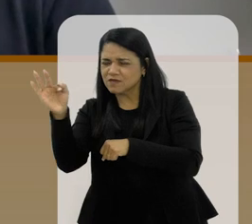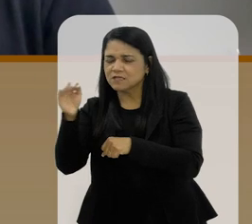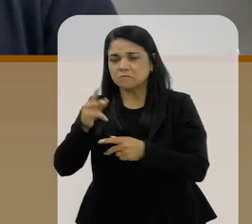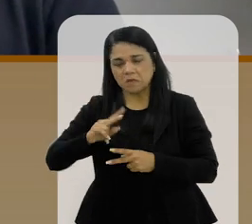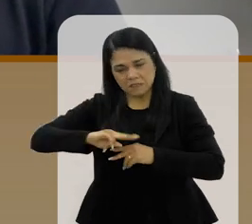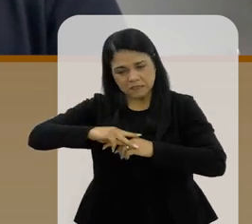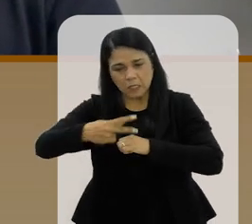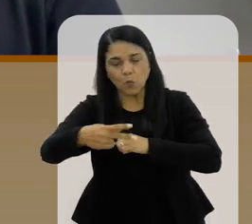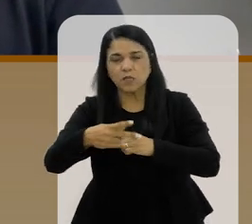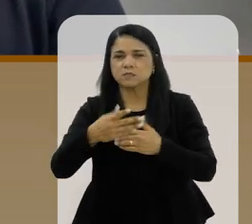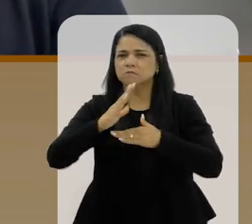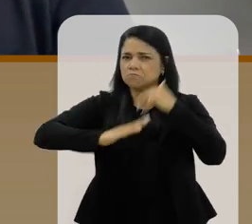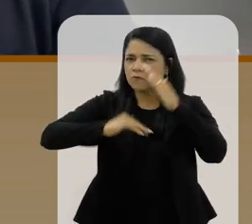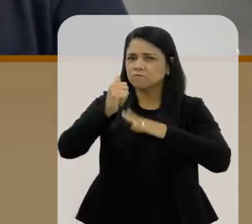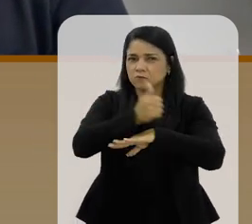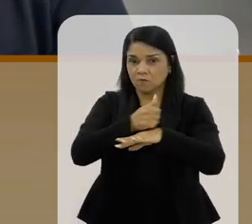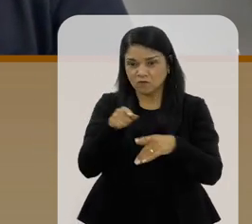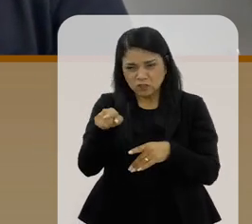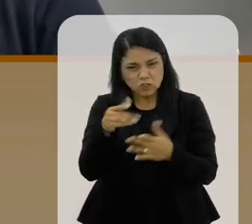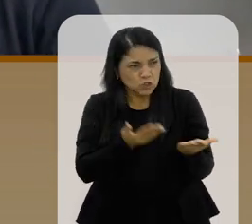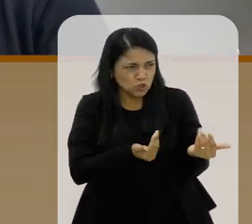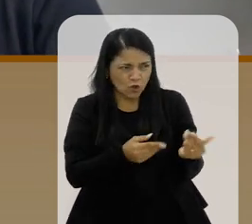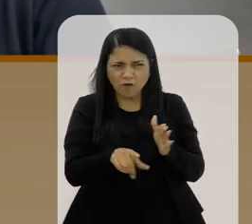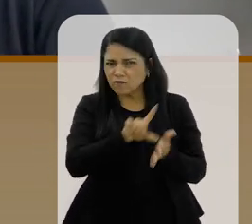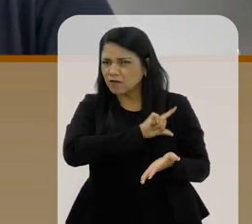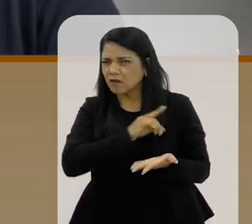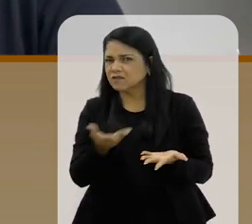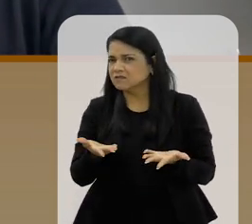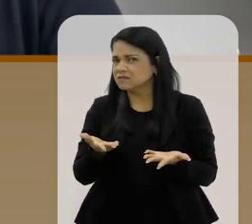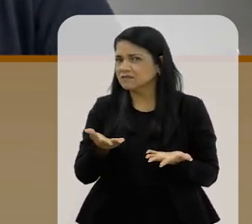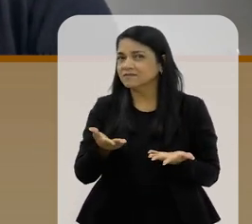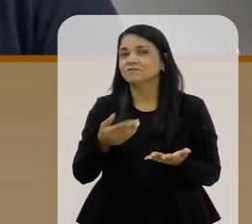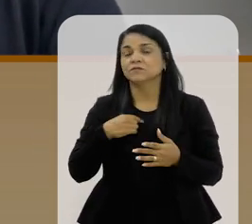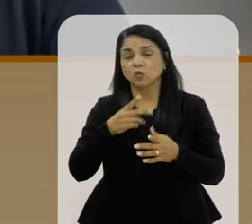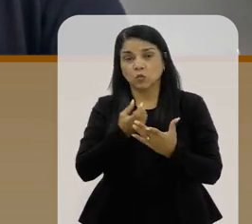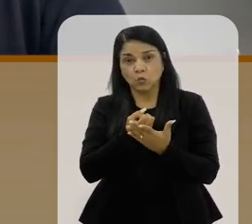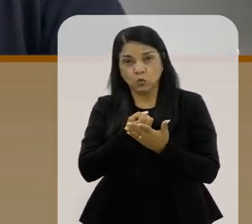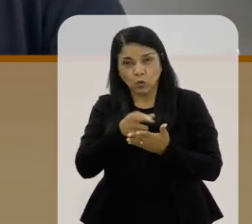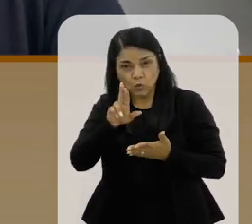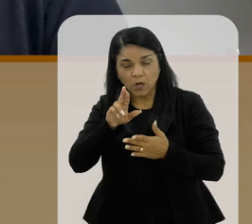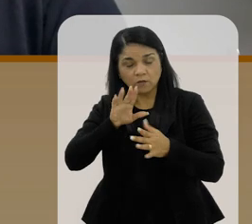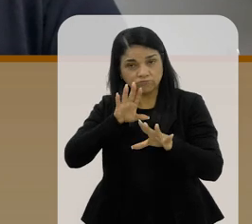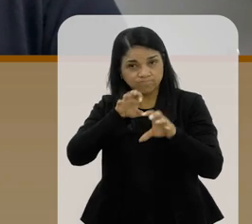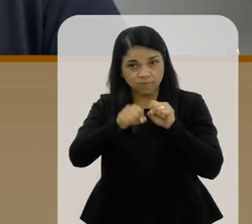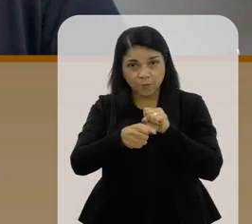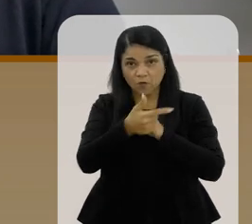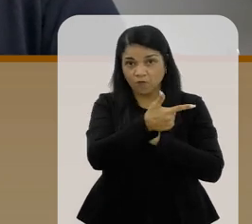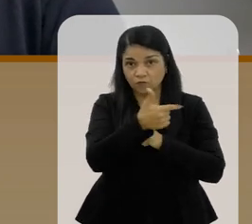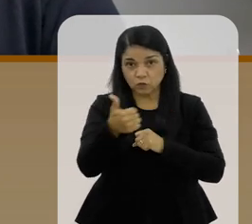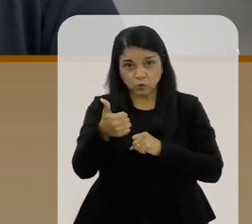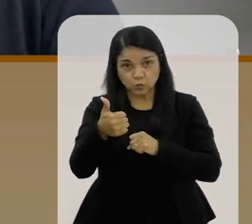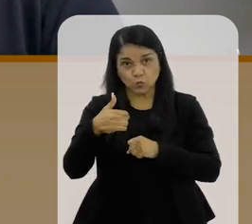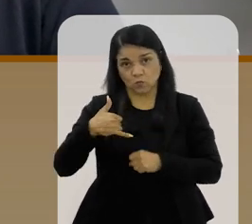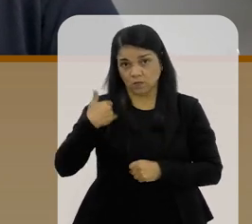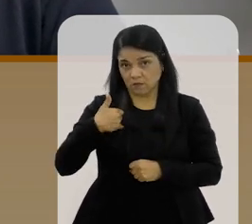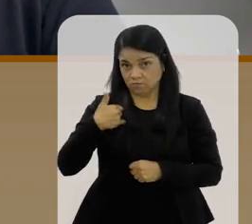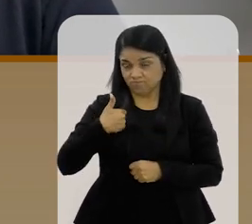sua trajetória, na sua carreira? Você era muito jovem, né? Eu terminei o doutorado então com